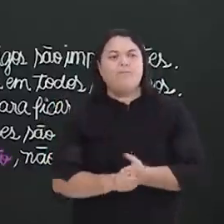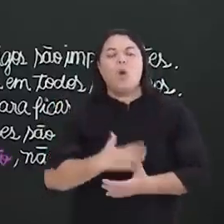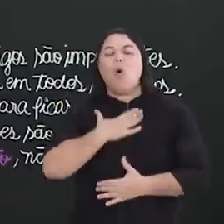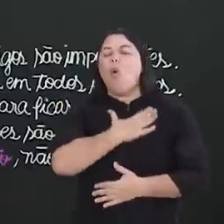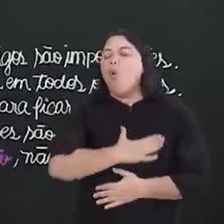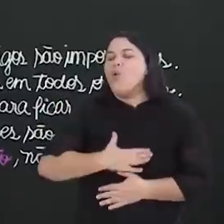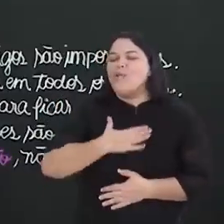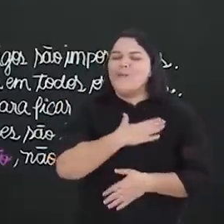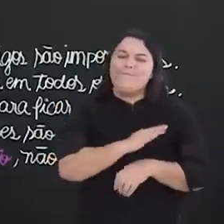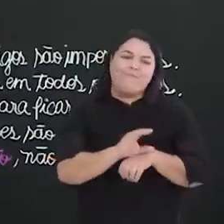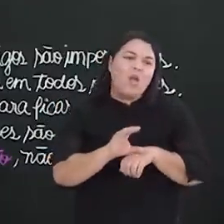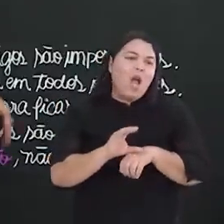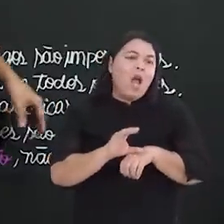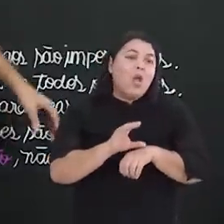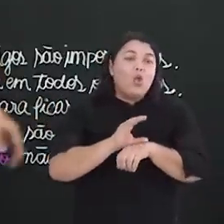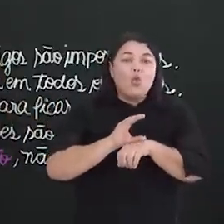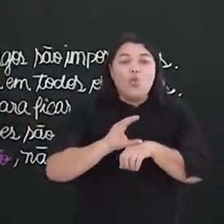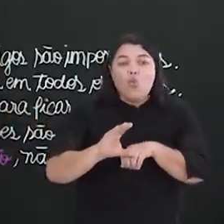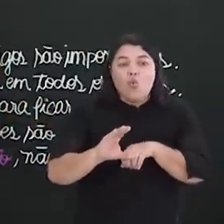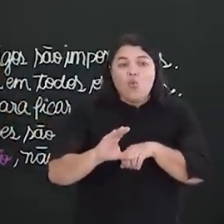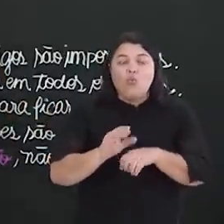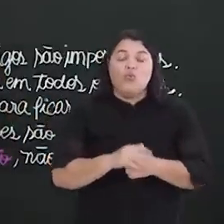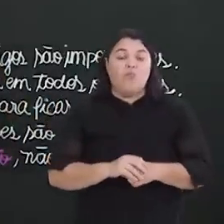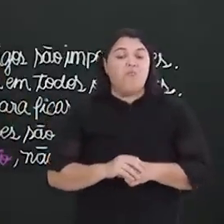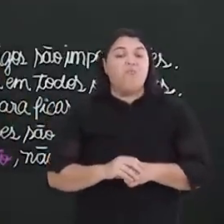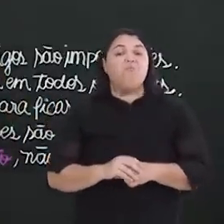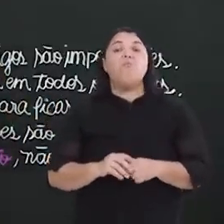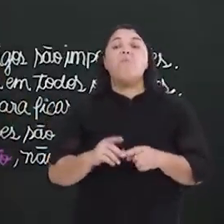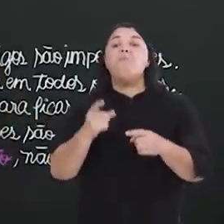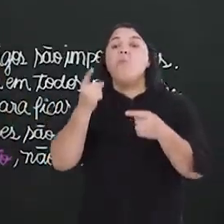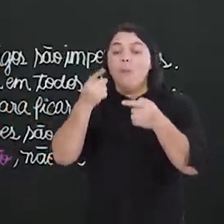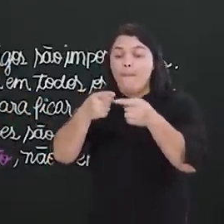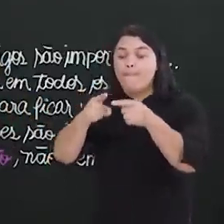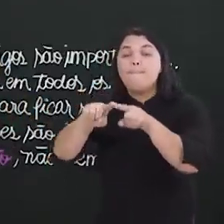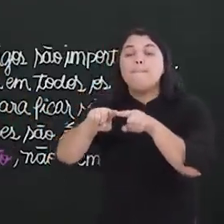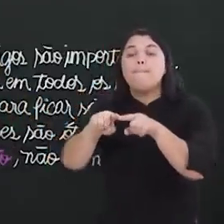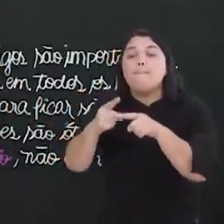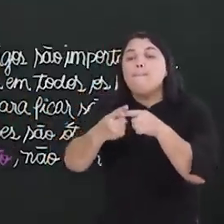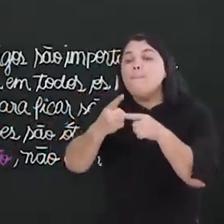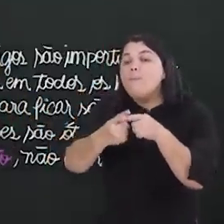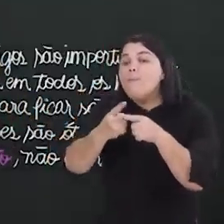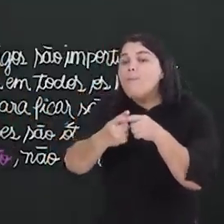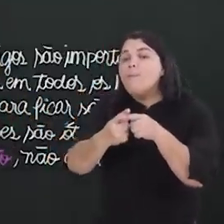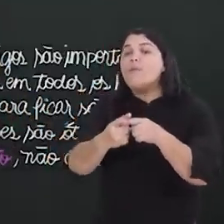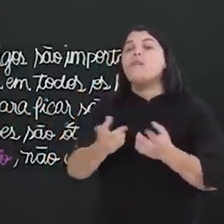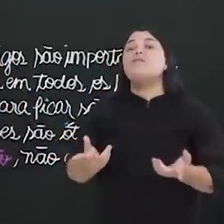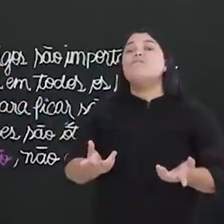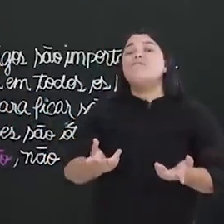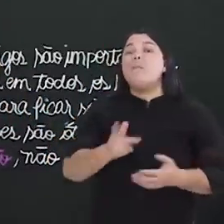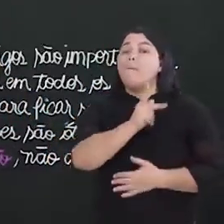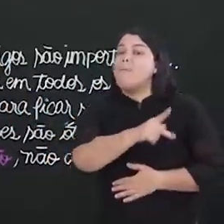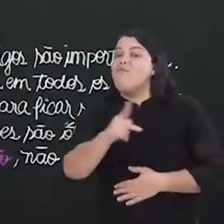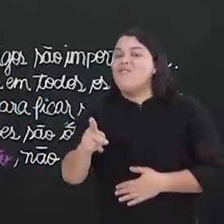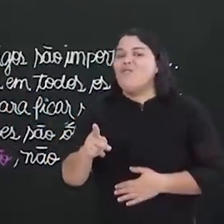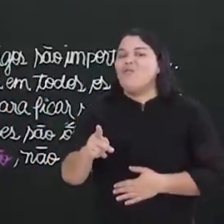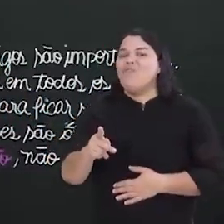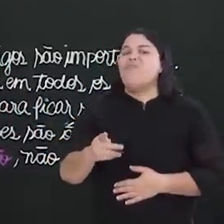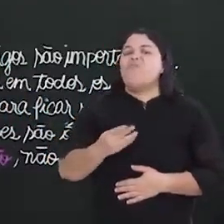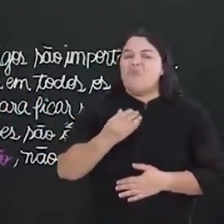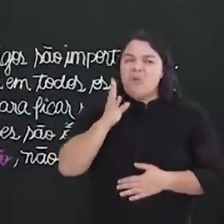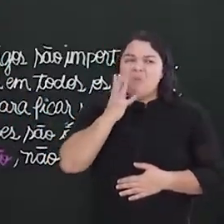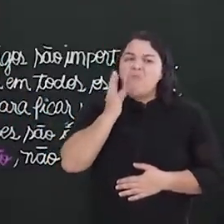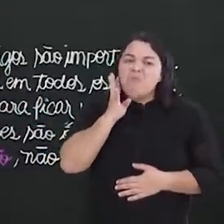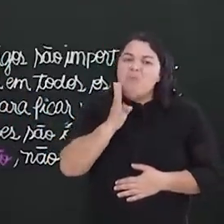Gostamos do cursinho, pois os professores são ótimos. Nesse caso, a conjunção pois estabelece uma relação